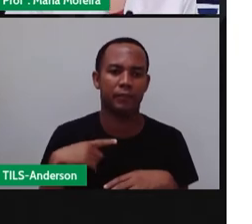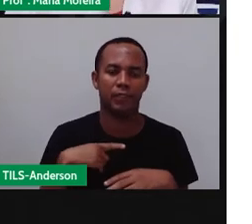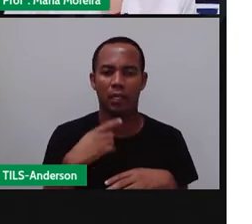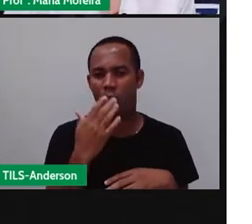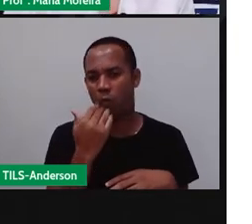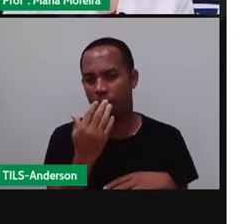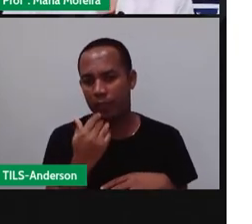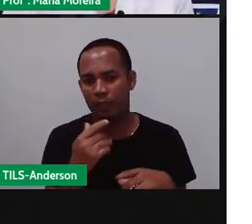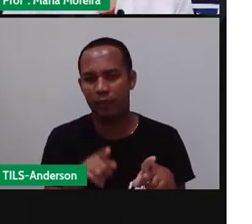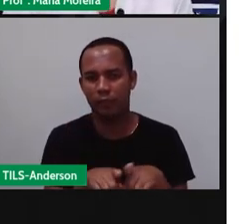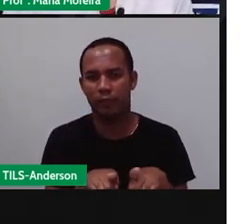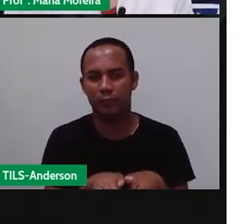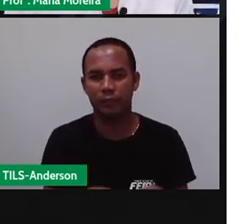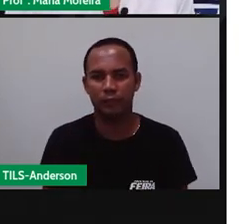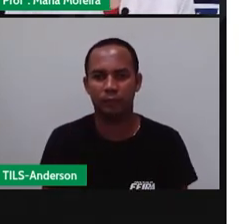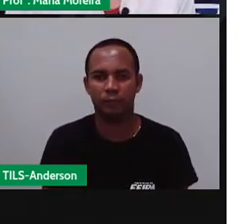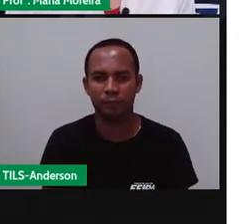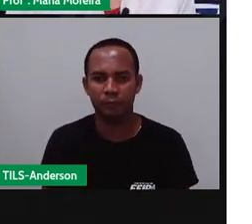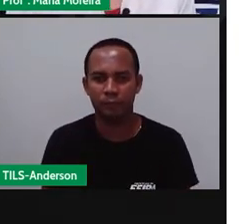comer, tá, gente?